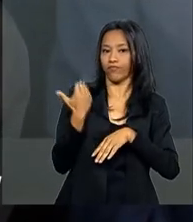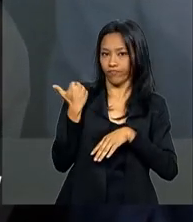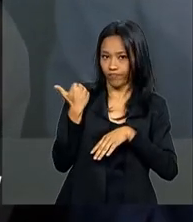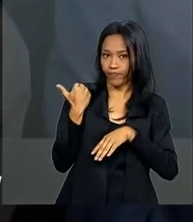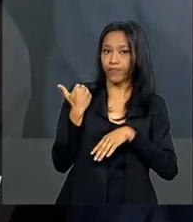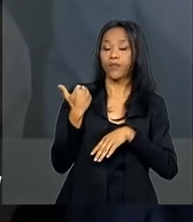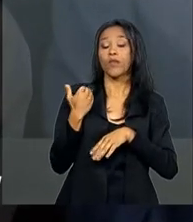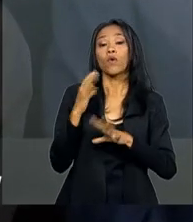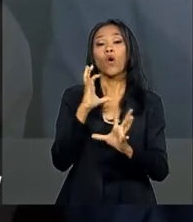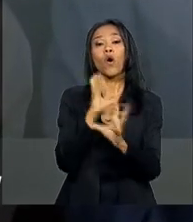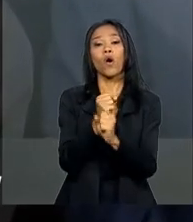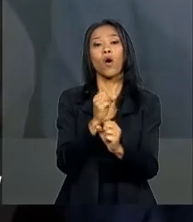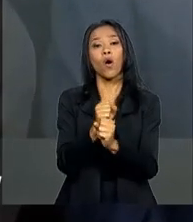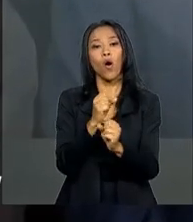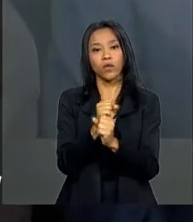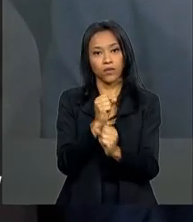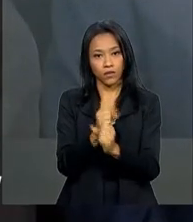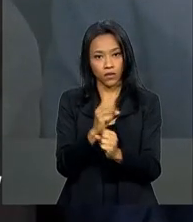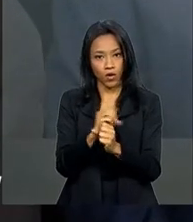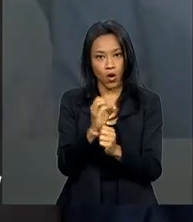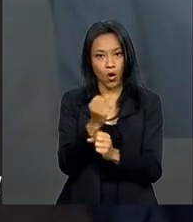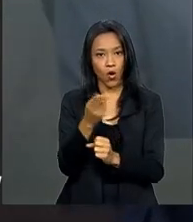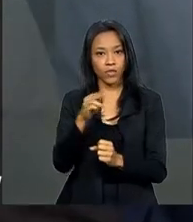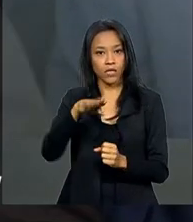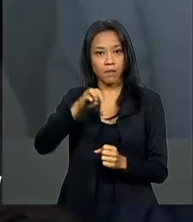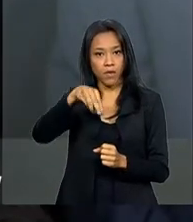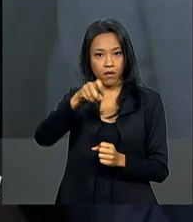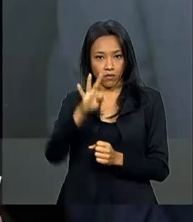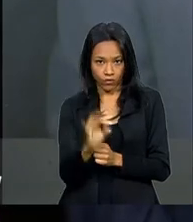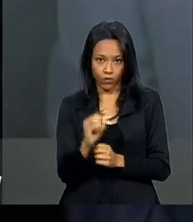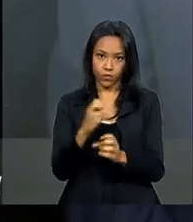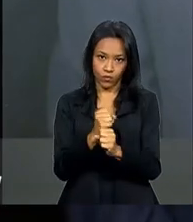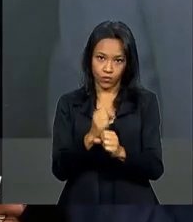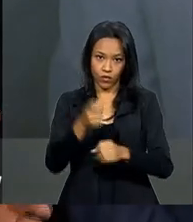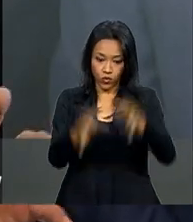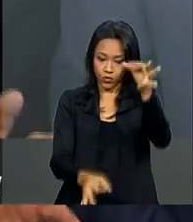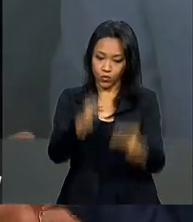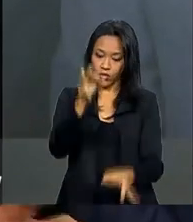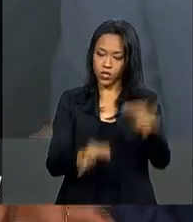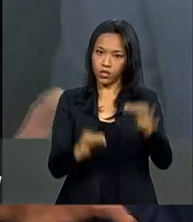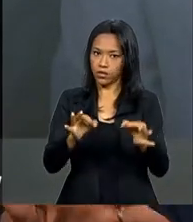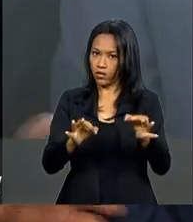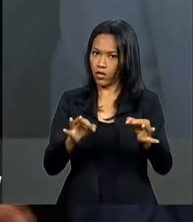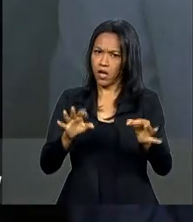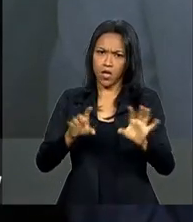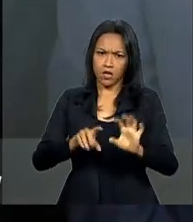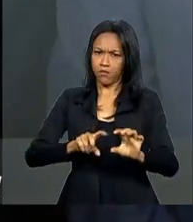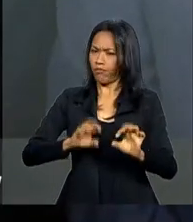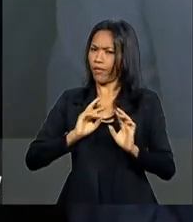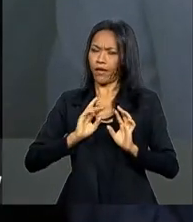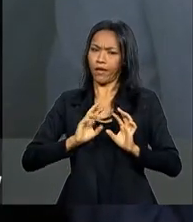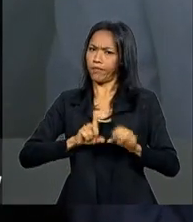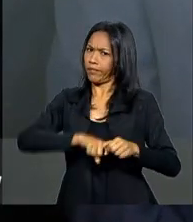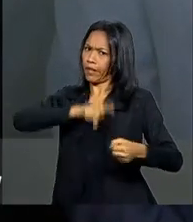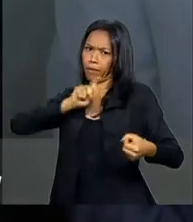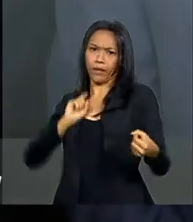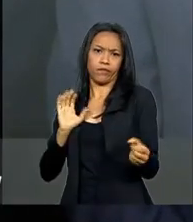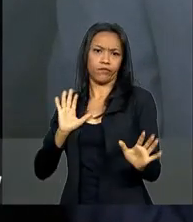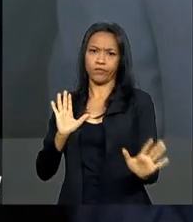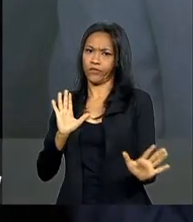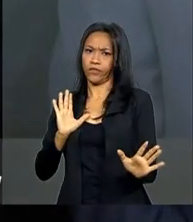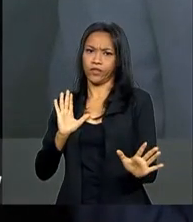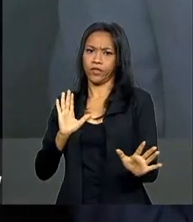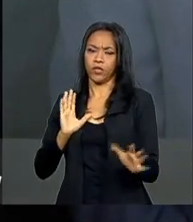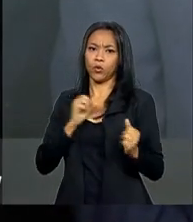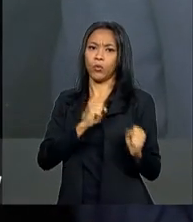o orçamento do Poder Judiciário é um orçamento independente do orçamento do Poder Executivo. Vamos deixar isso bem